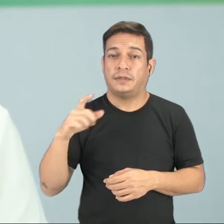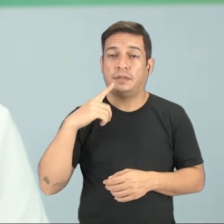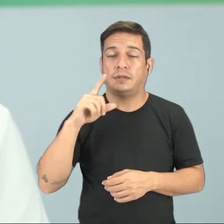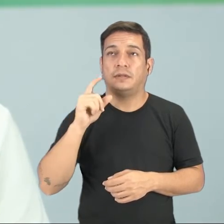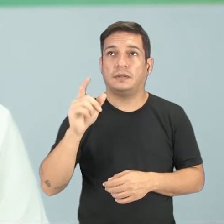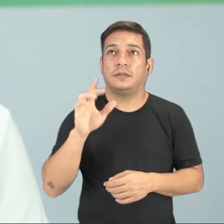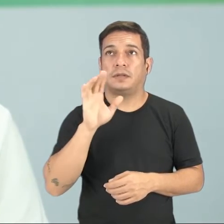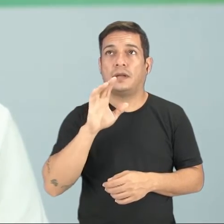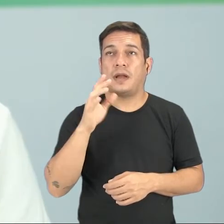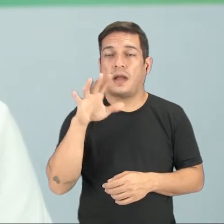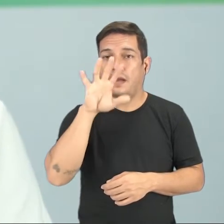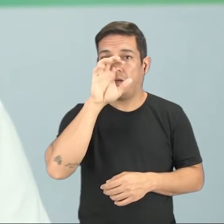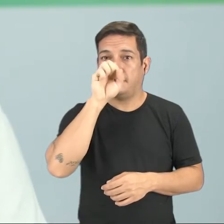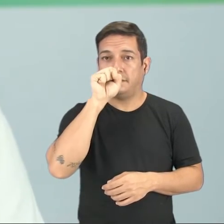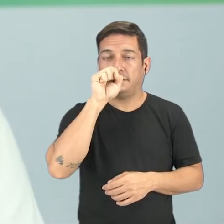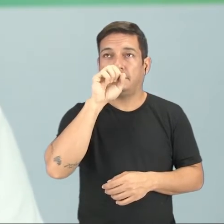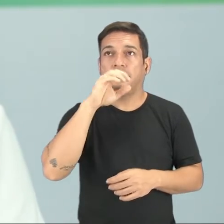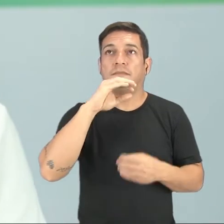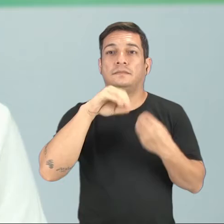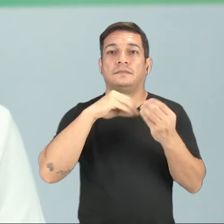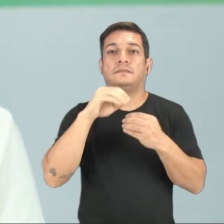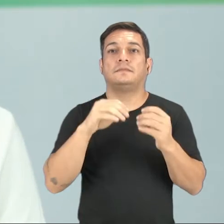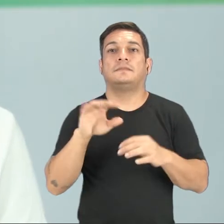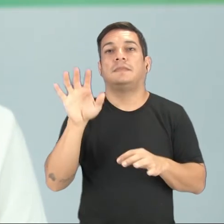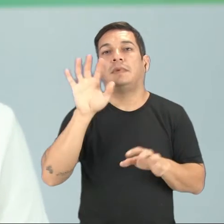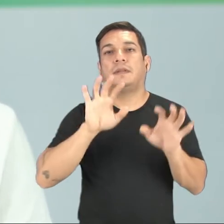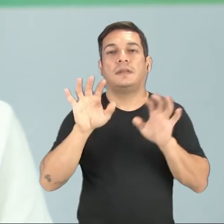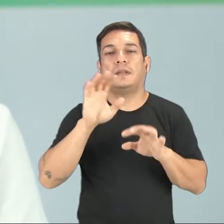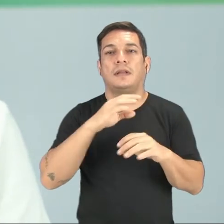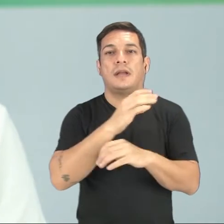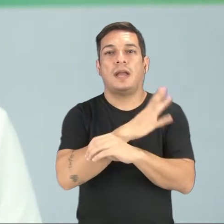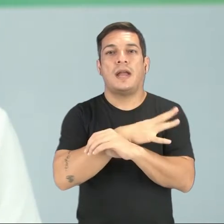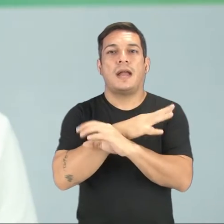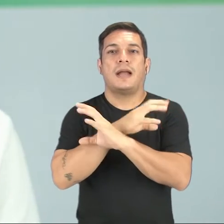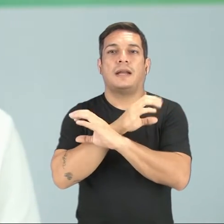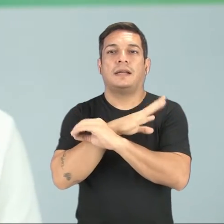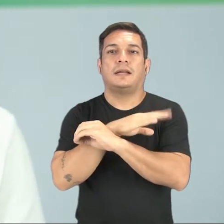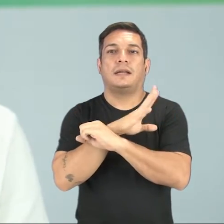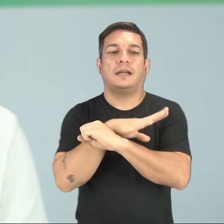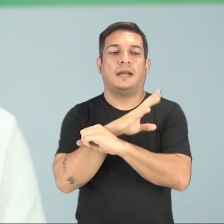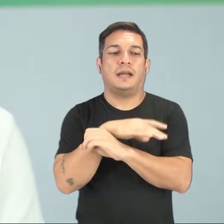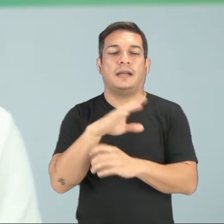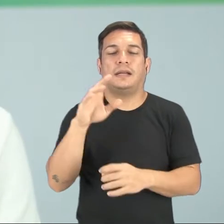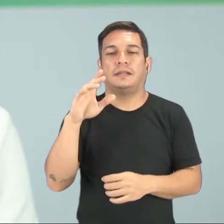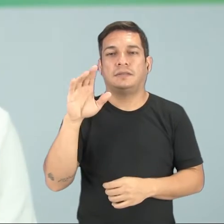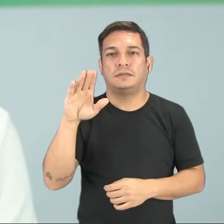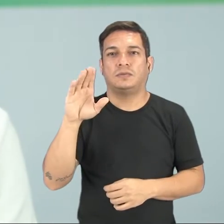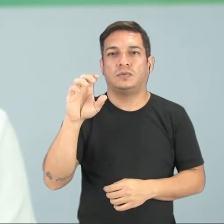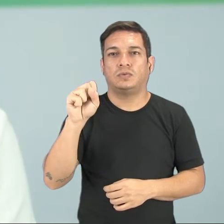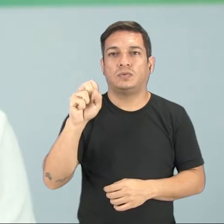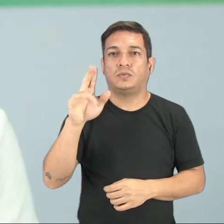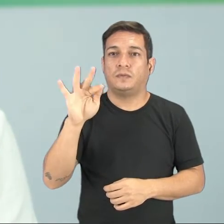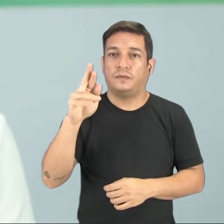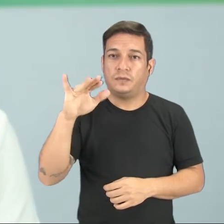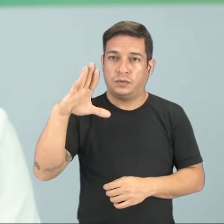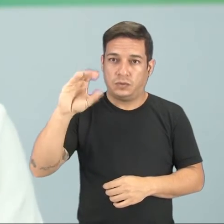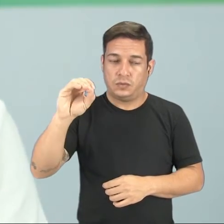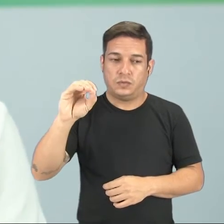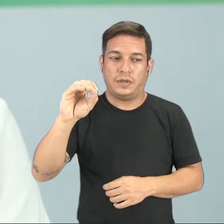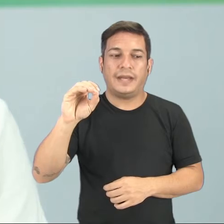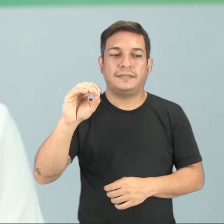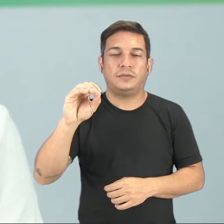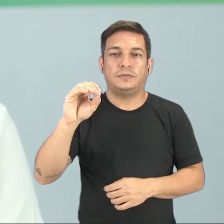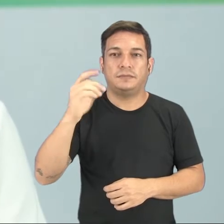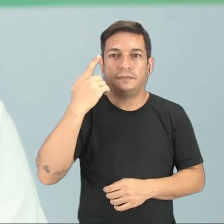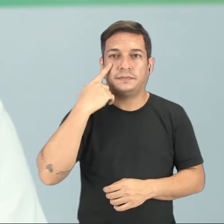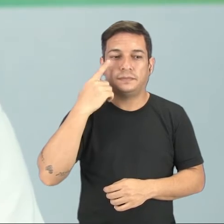água da atmosfera e o que? Forma ácido sulfúrico, que contribui grandemente para a chuva ácida. Óleo diesel,